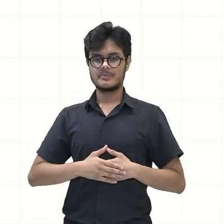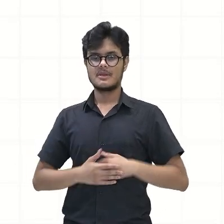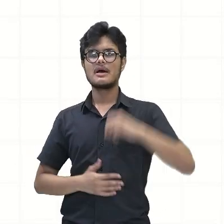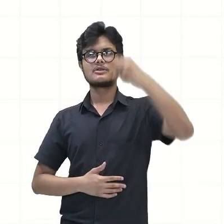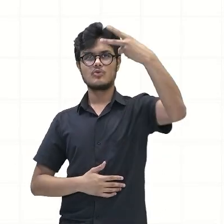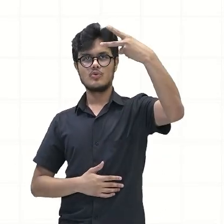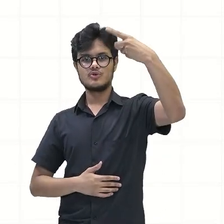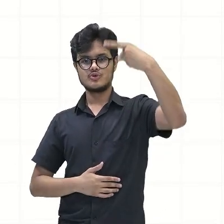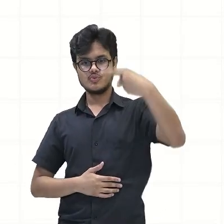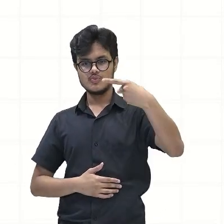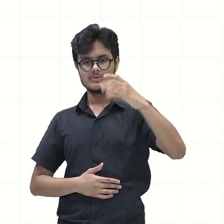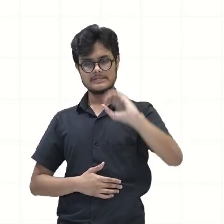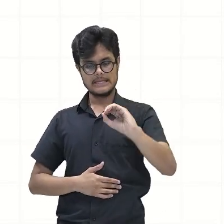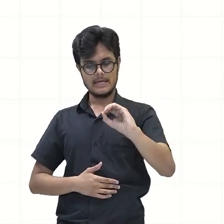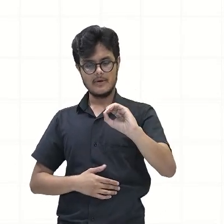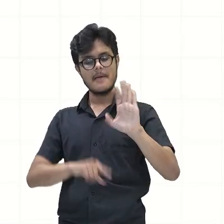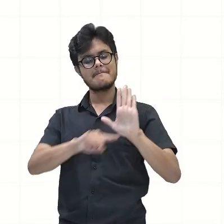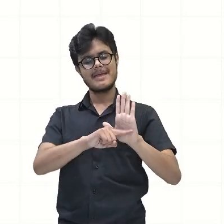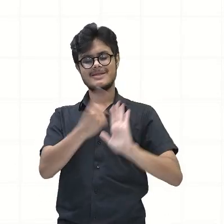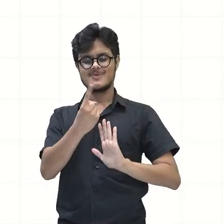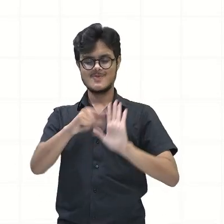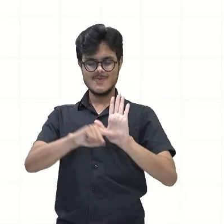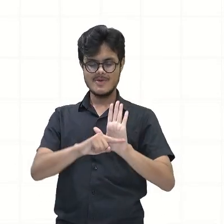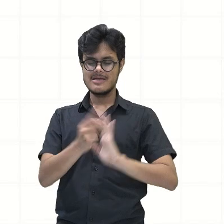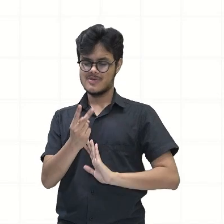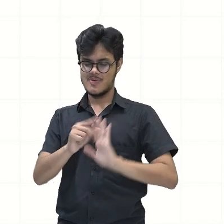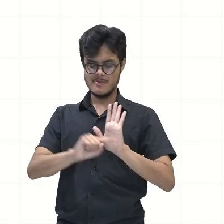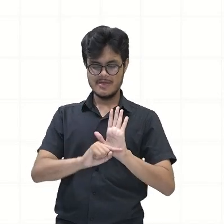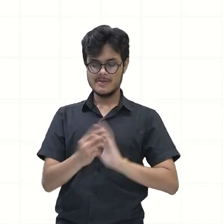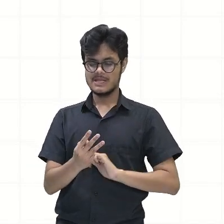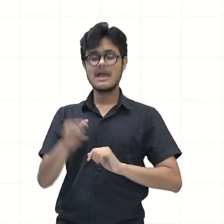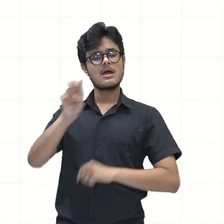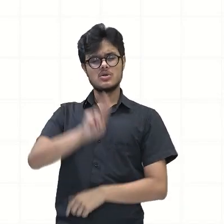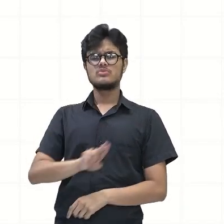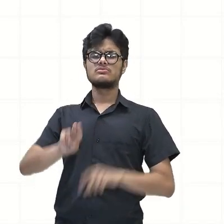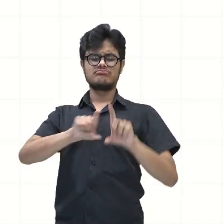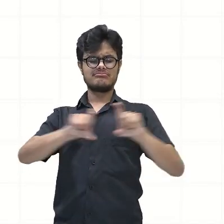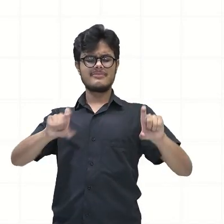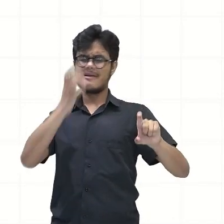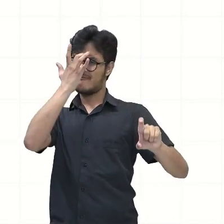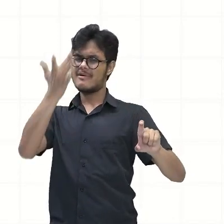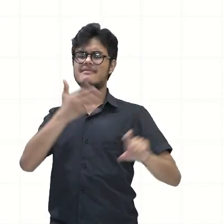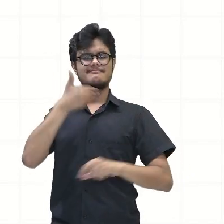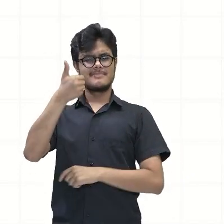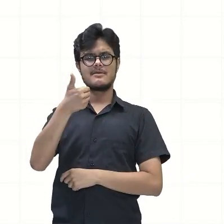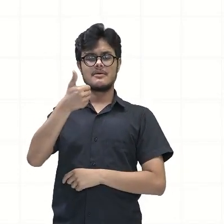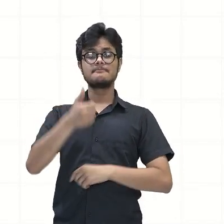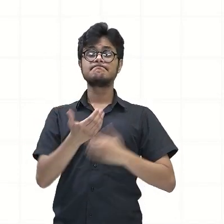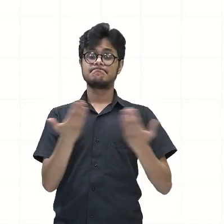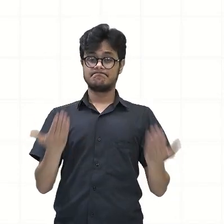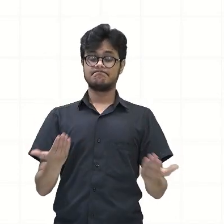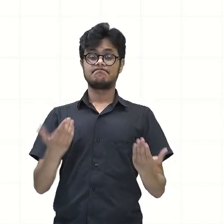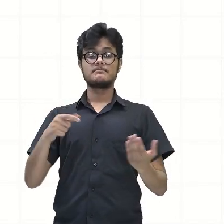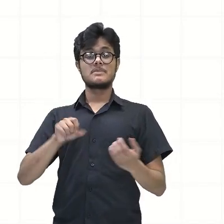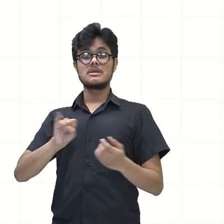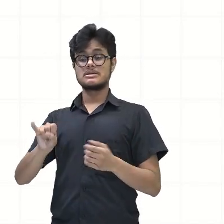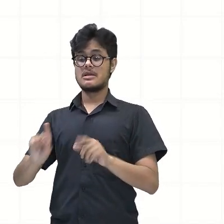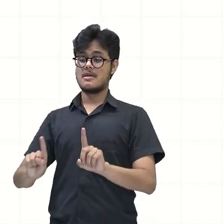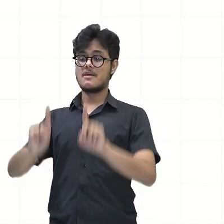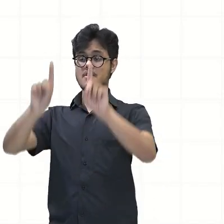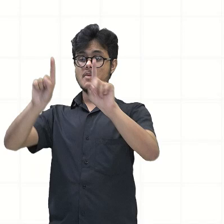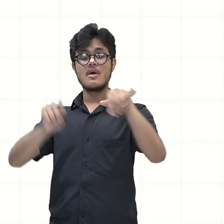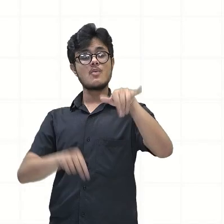né? Mas a gente vai usar a fórmula, tá? Então, entre módulos, né? Quem é o